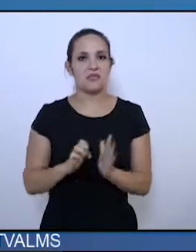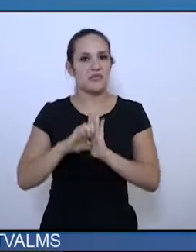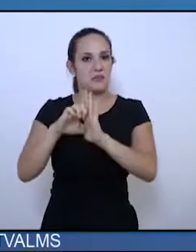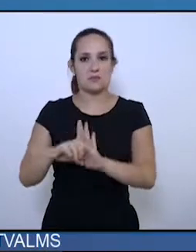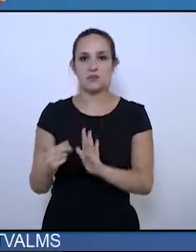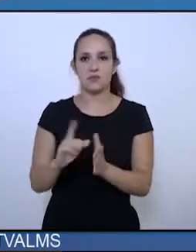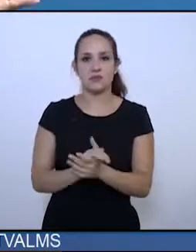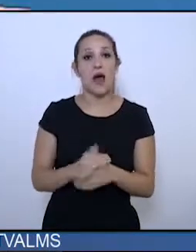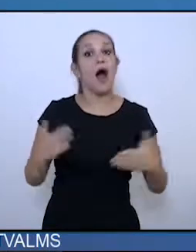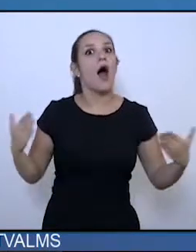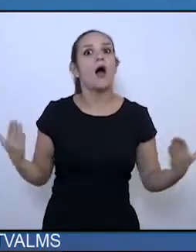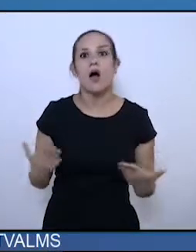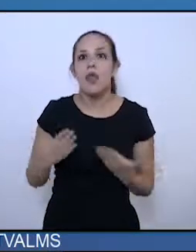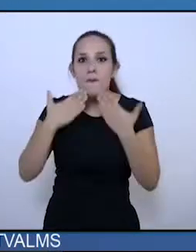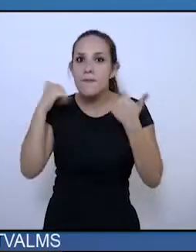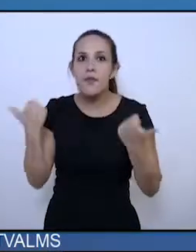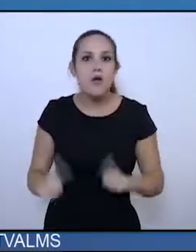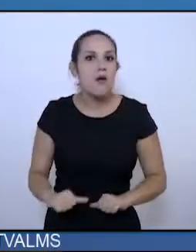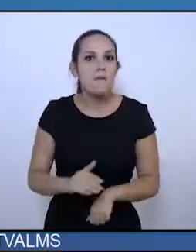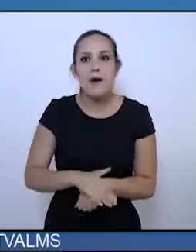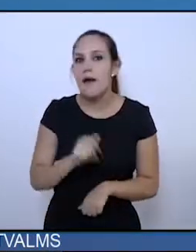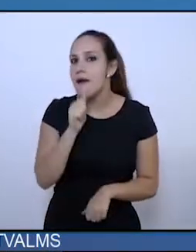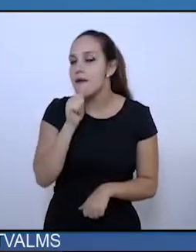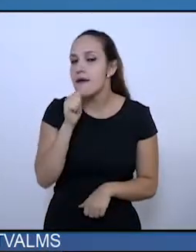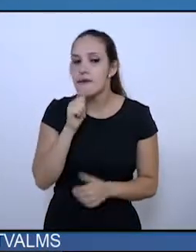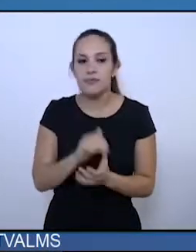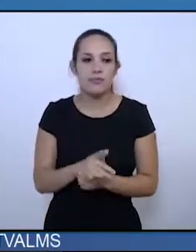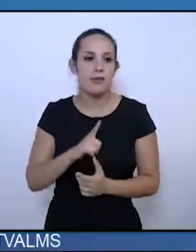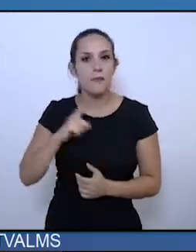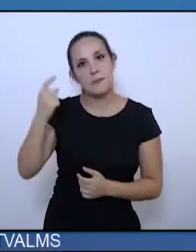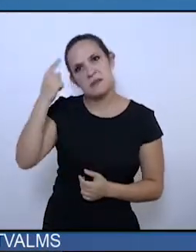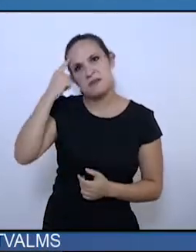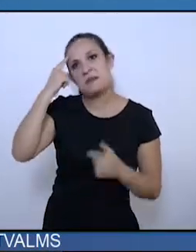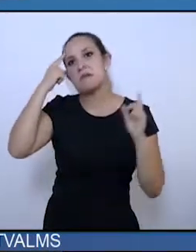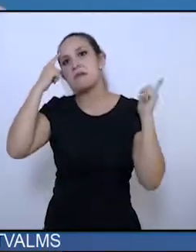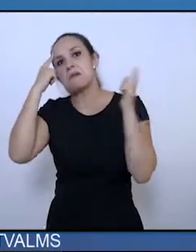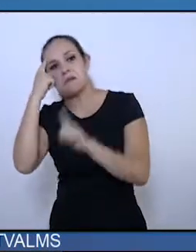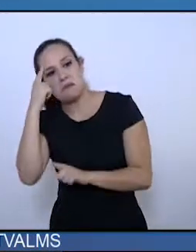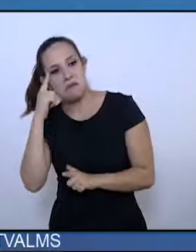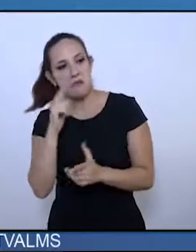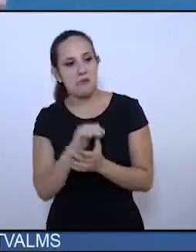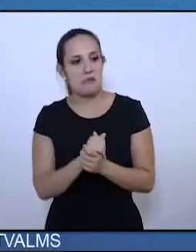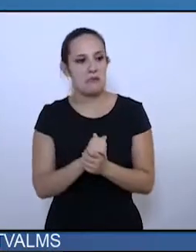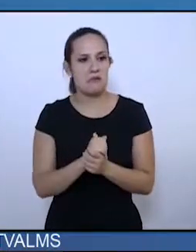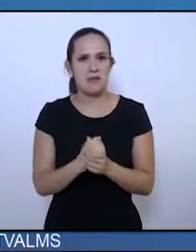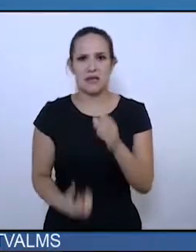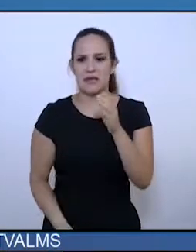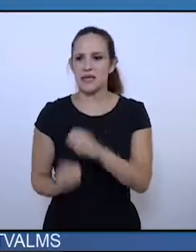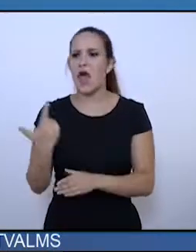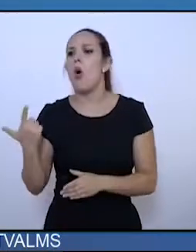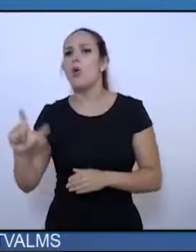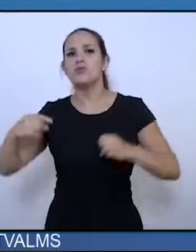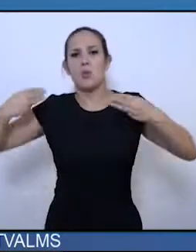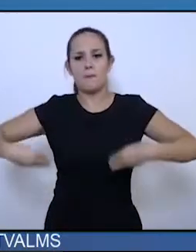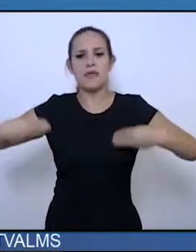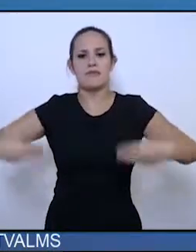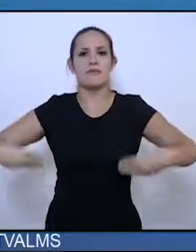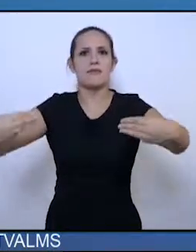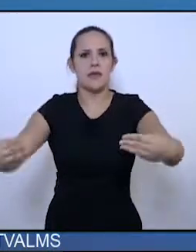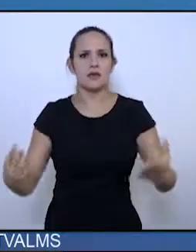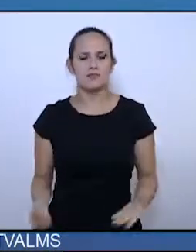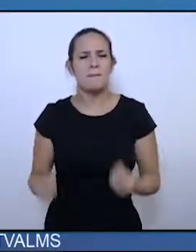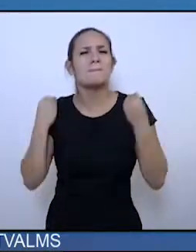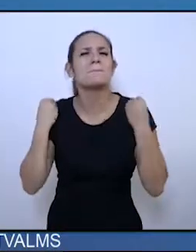Se não bastasse, aí vem com a ideia de criar mais um ministério. Para que mais um ministério?